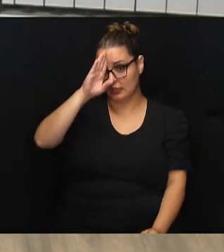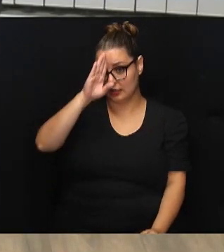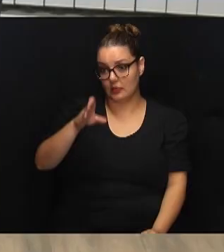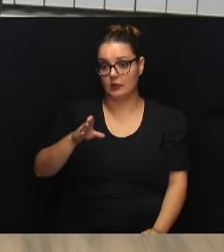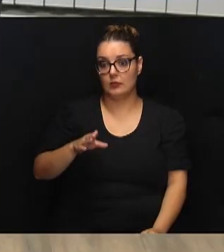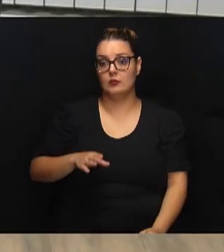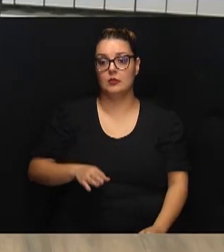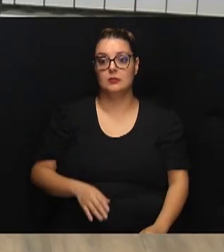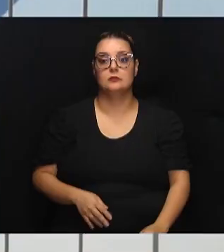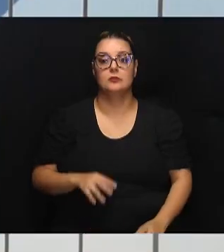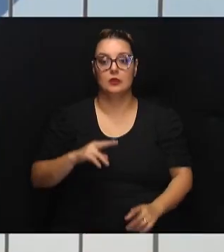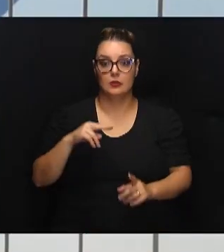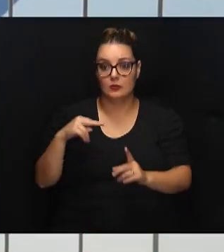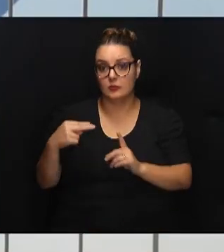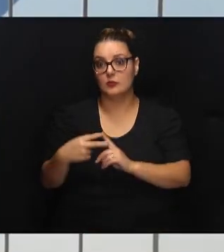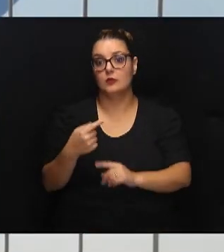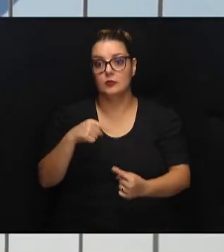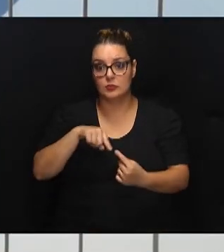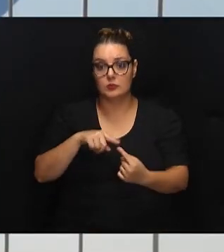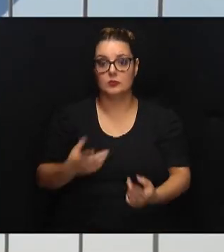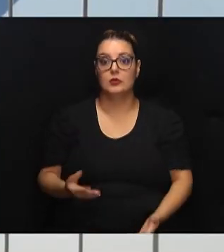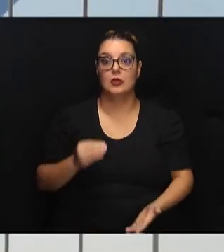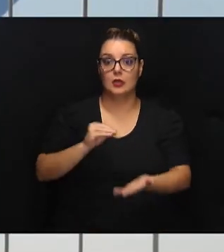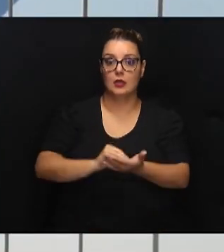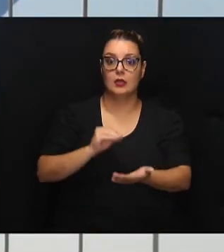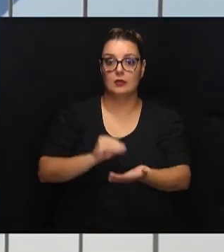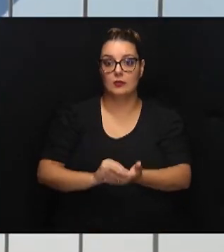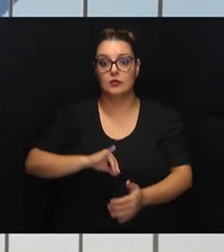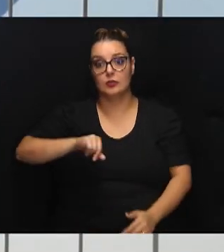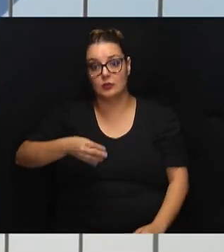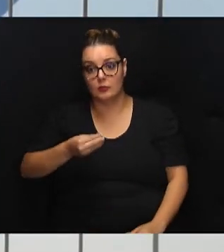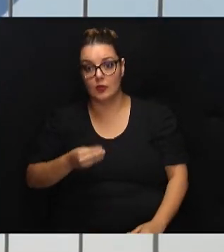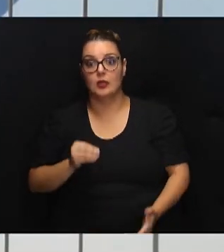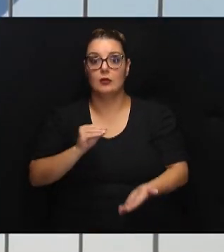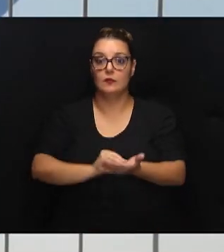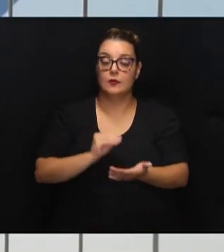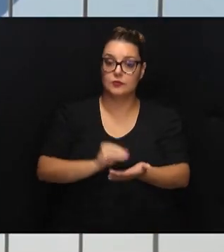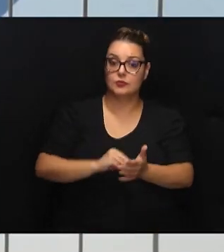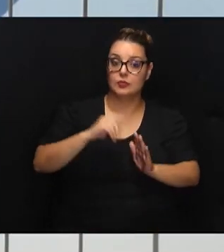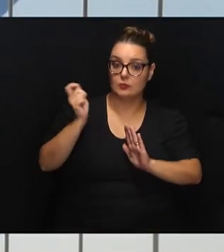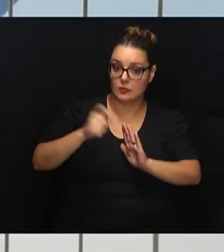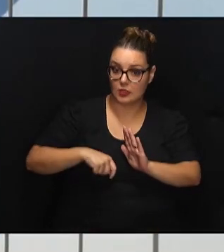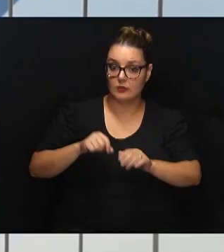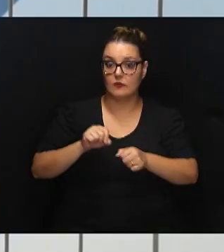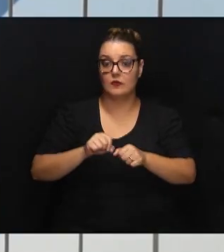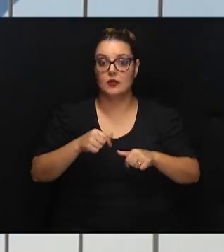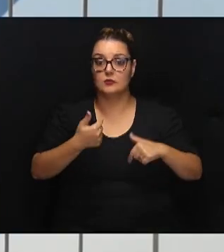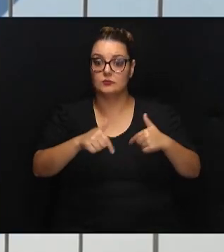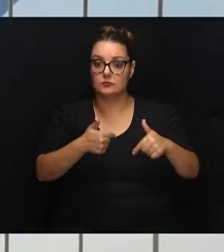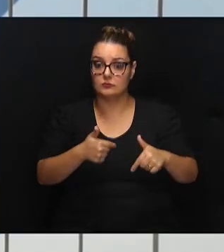ponto, né? A falta de oportunidade, a falta de capacitação é o que faz o trabalhador